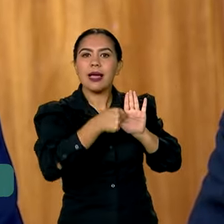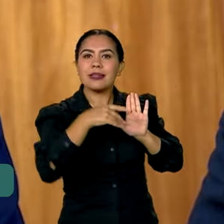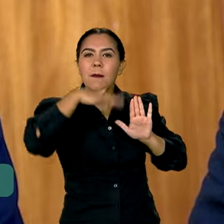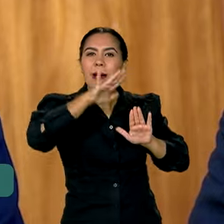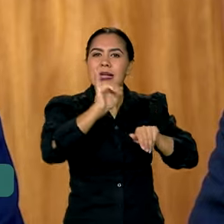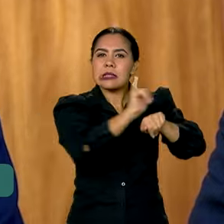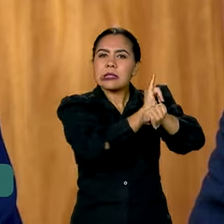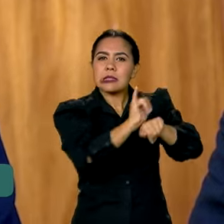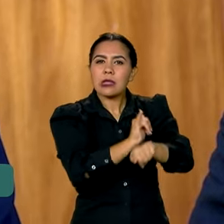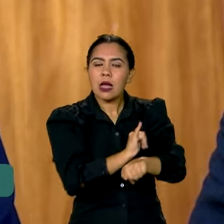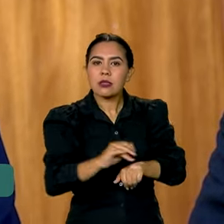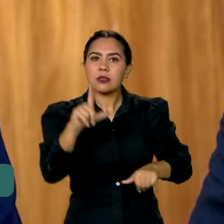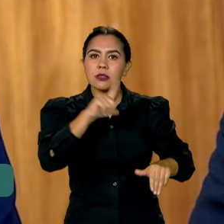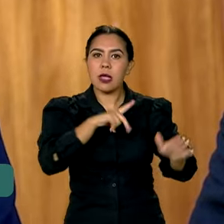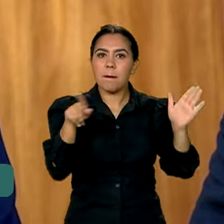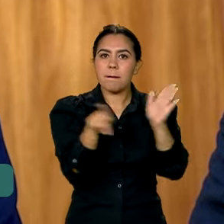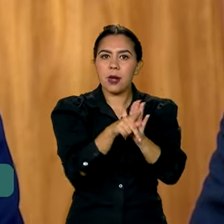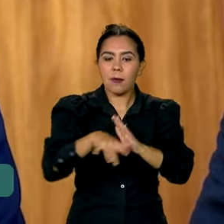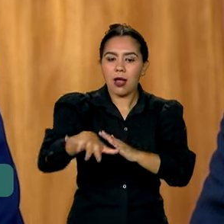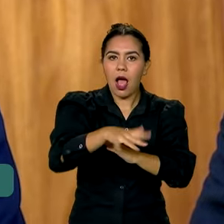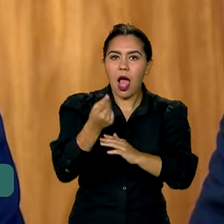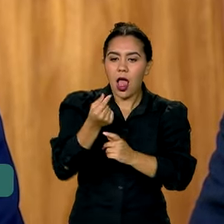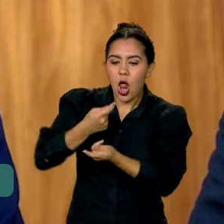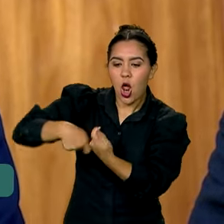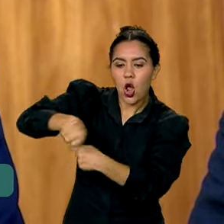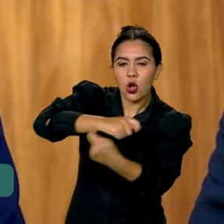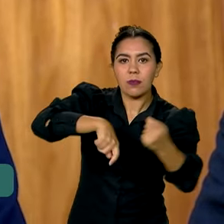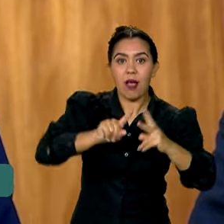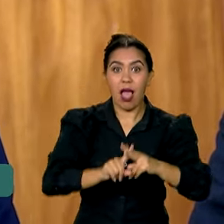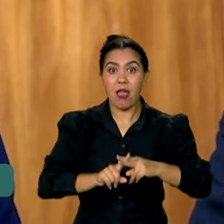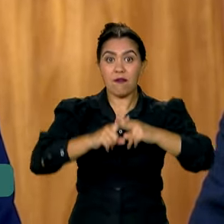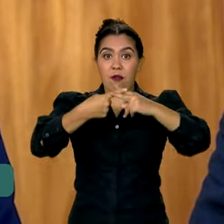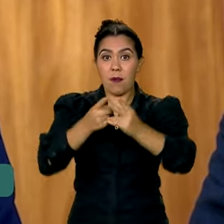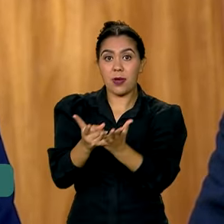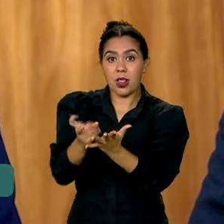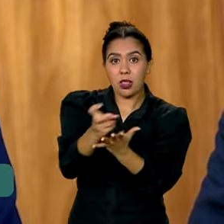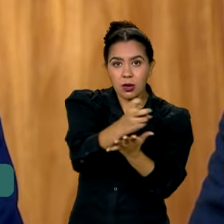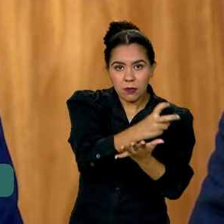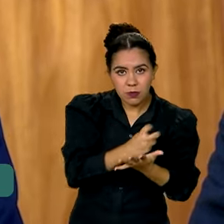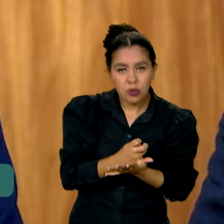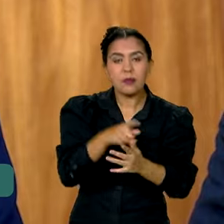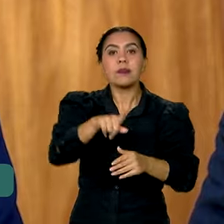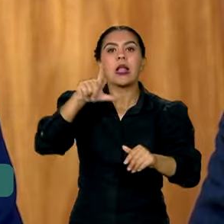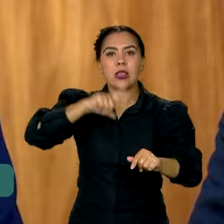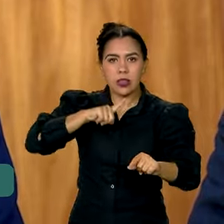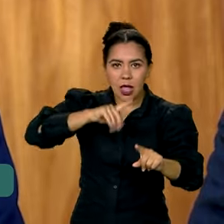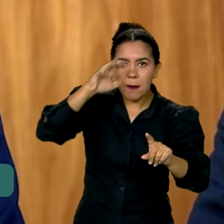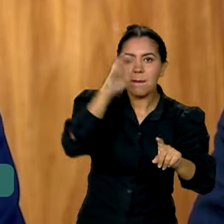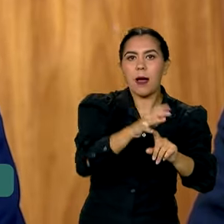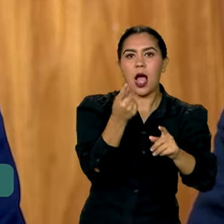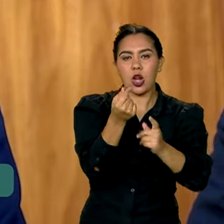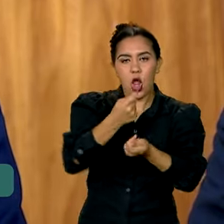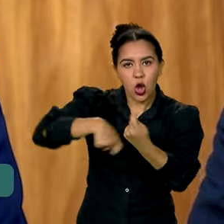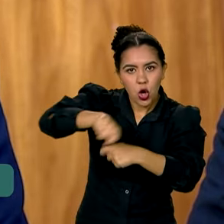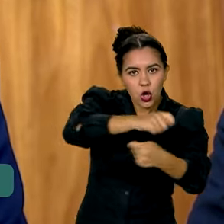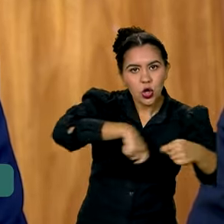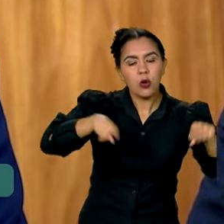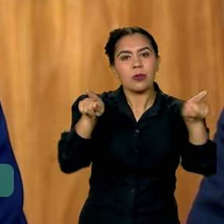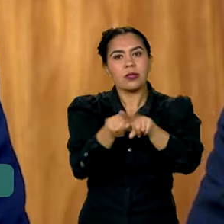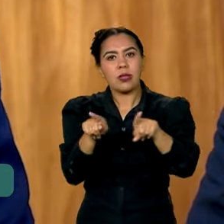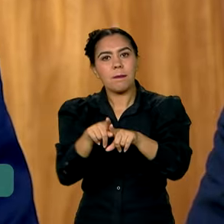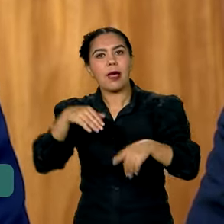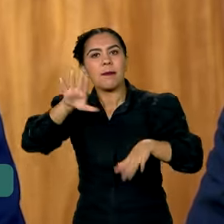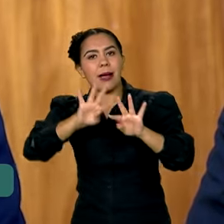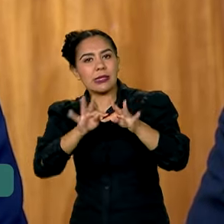a reforma tributária, dado o impacto que isso terá na economia, na produtividade, na